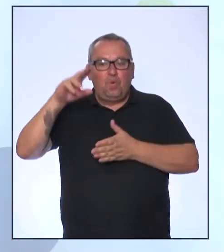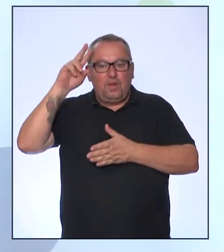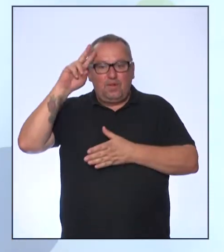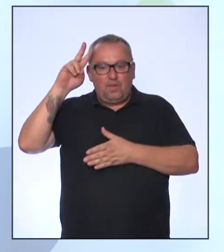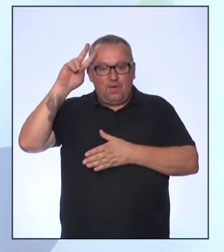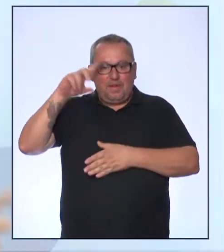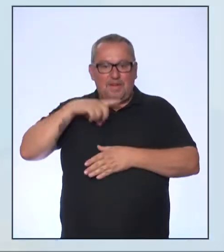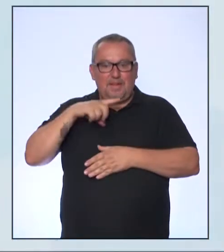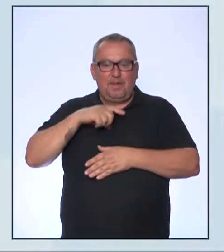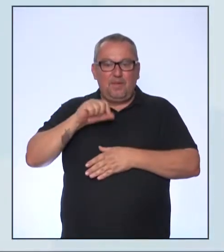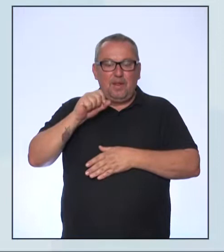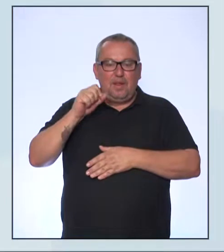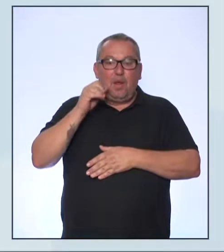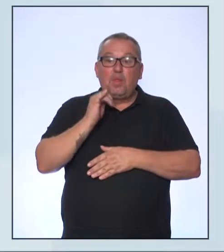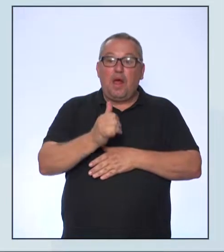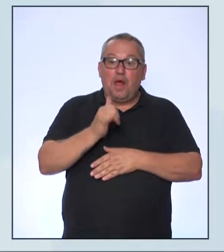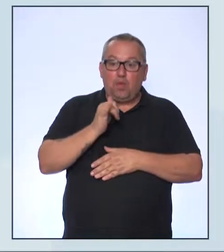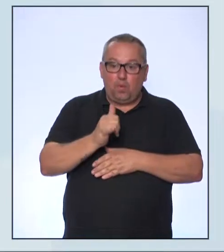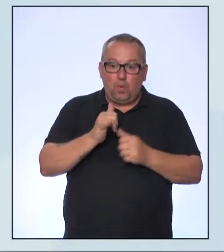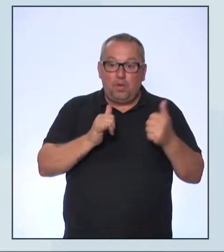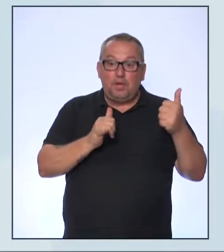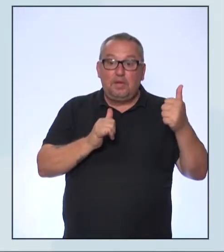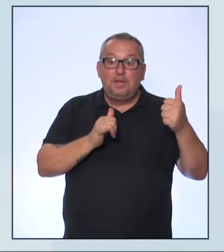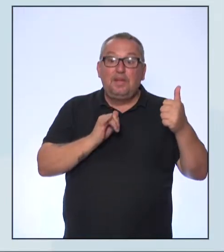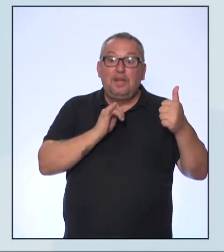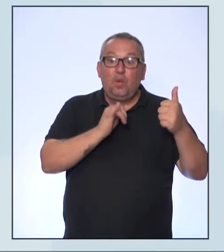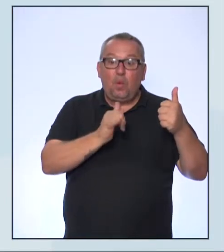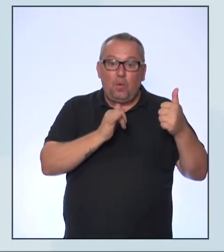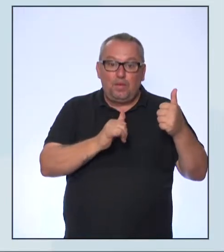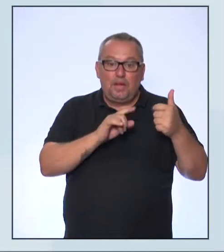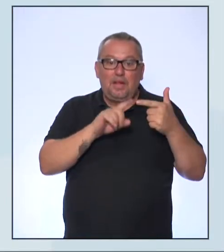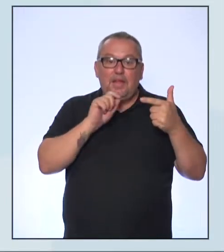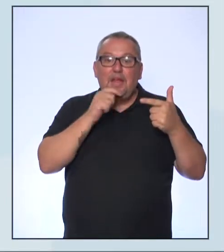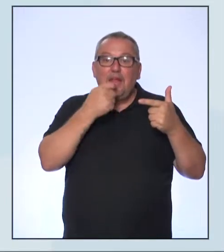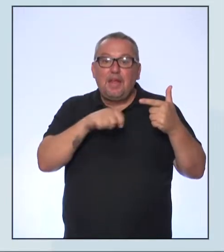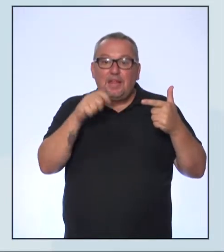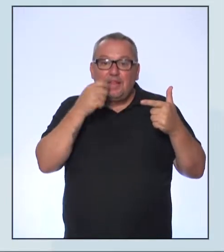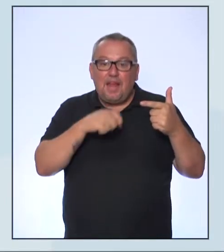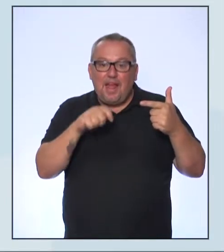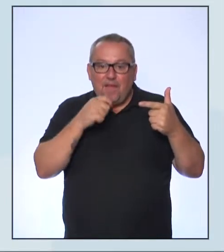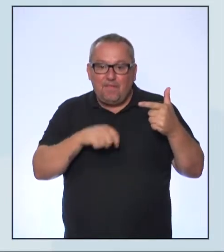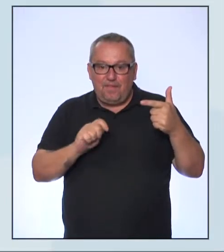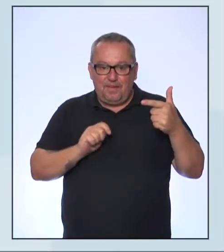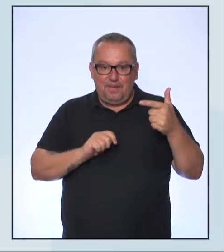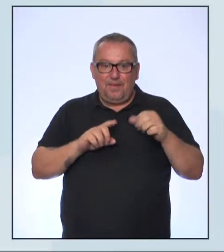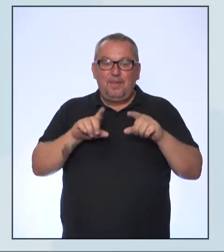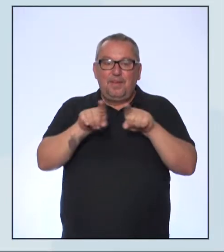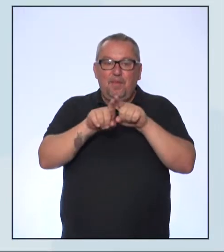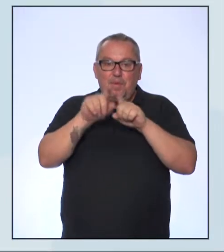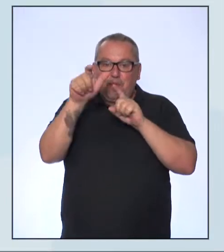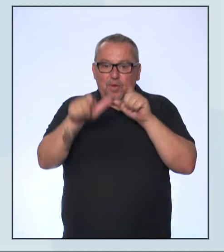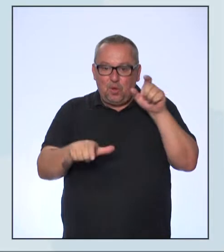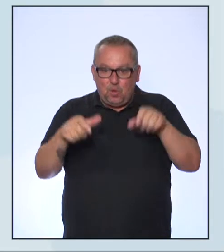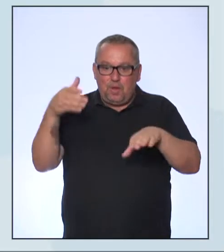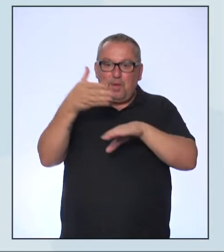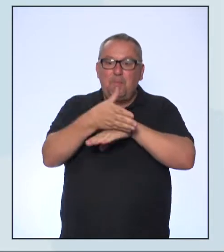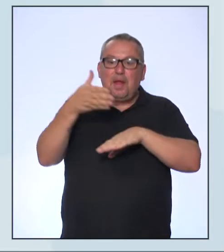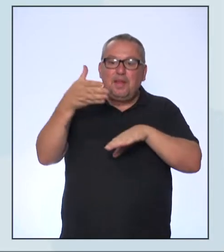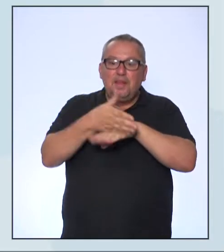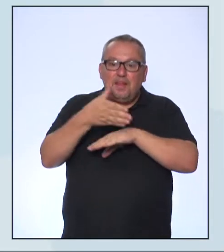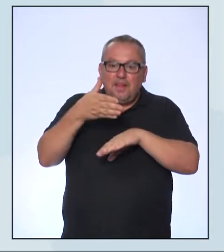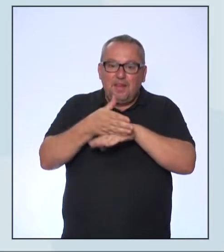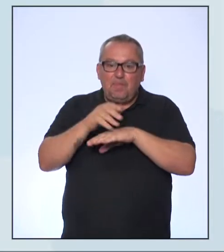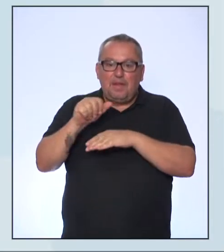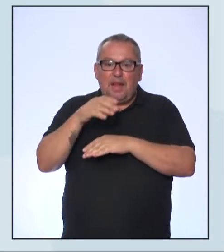lá o narrador, quem conta a história, quem escreve essa história, a personagem, quem participa